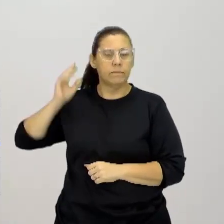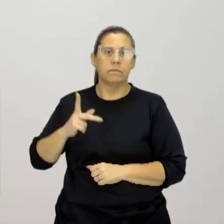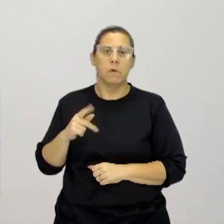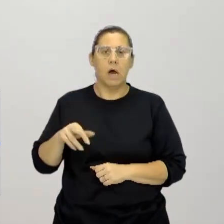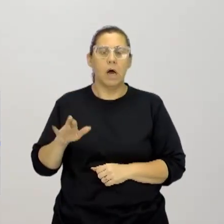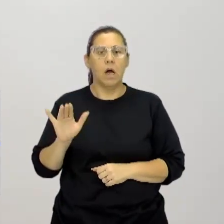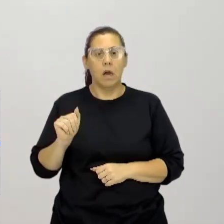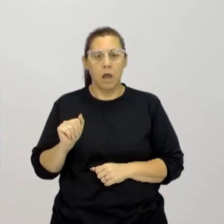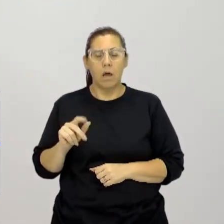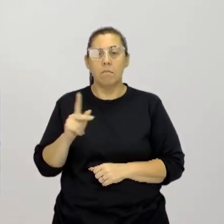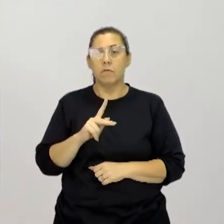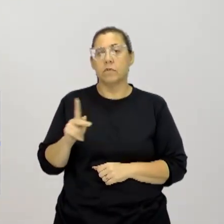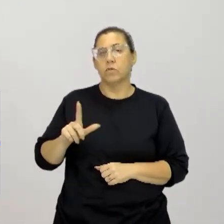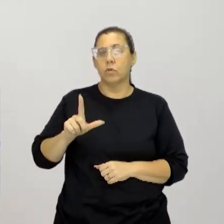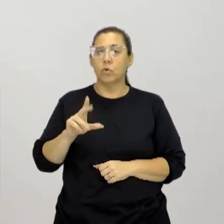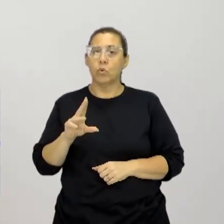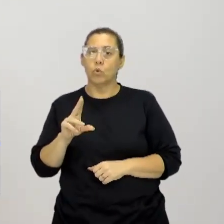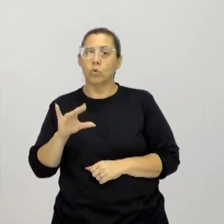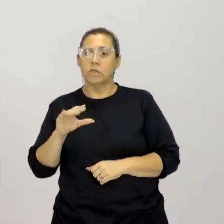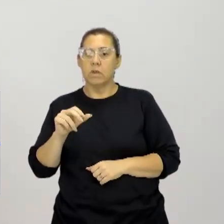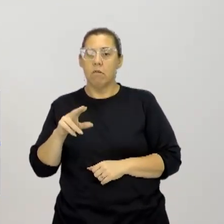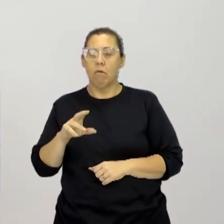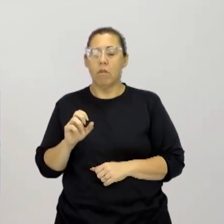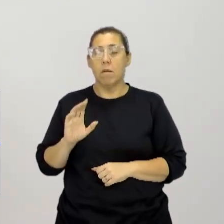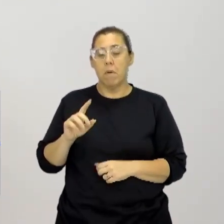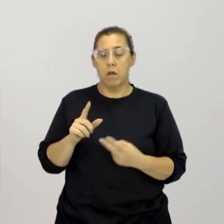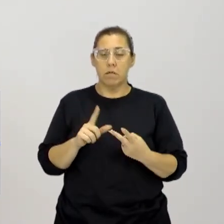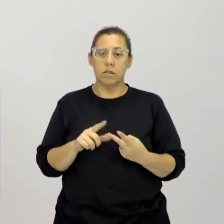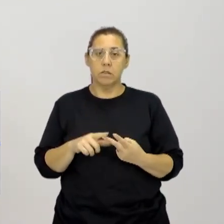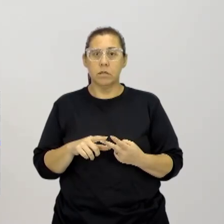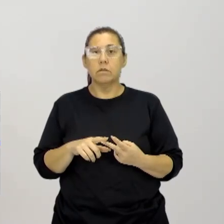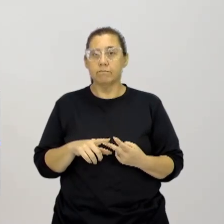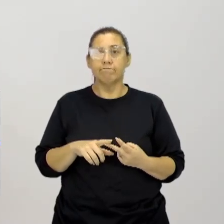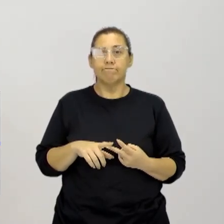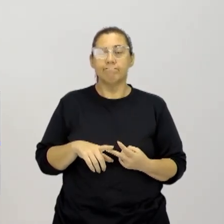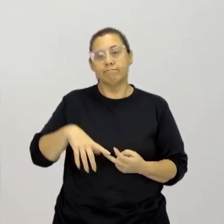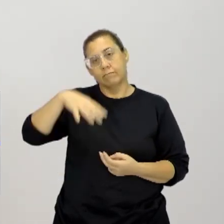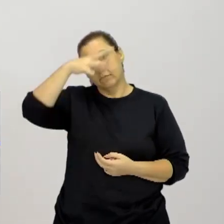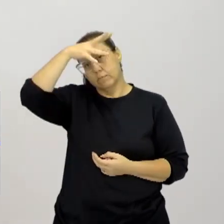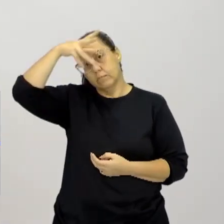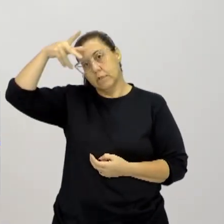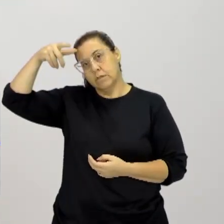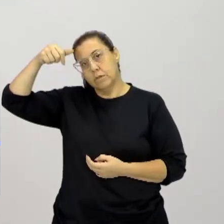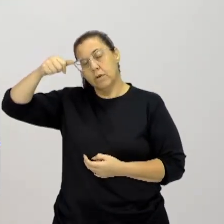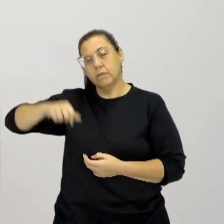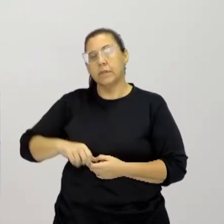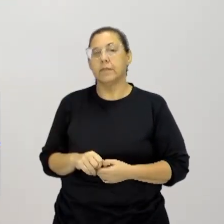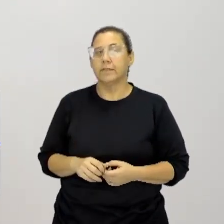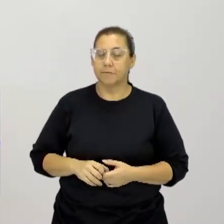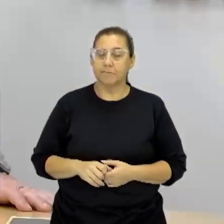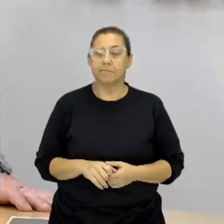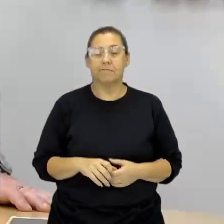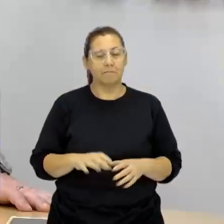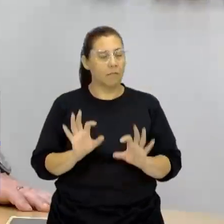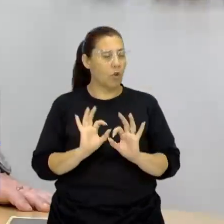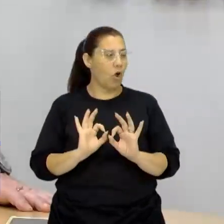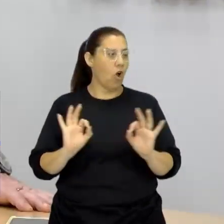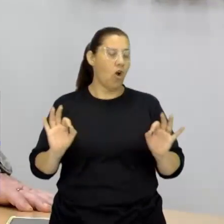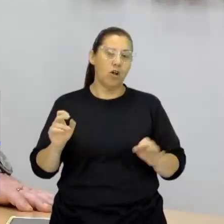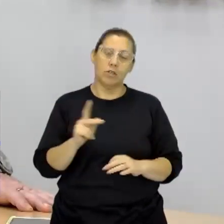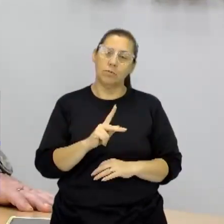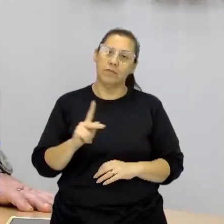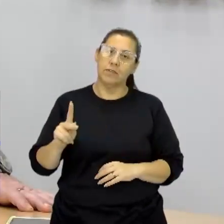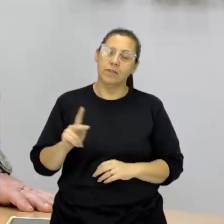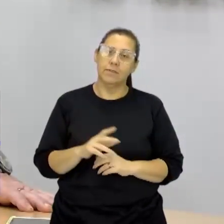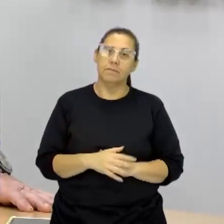professora Luciene, Pará. Mas em segundo lugar vem Amazonas, é isso? Amazonas. Ela respondeu justamente isso aí. Muito bom, professora Luciene,